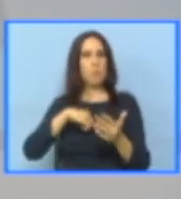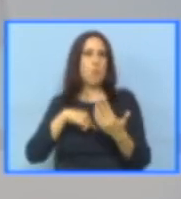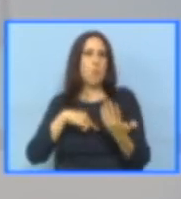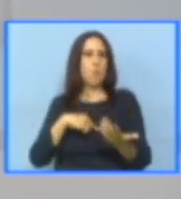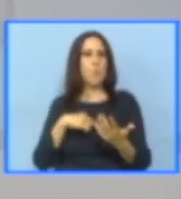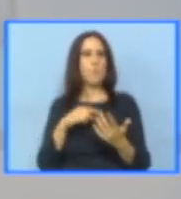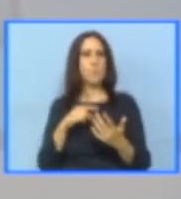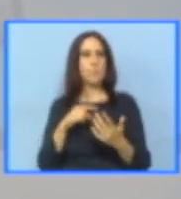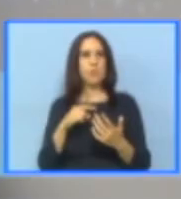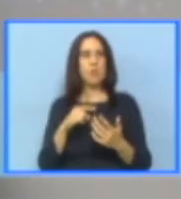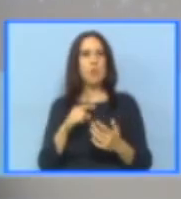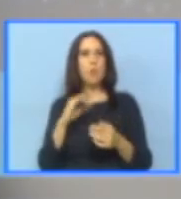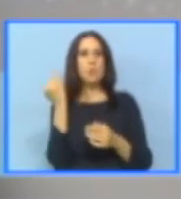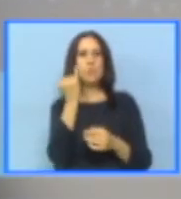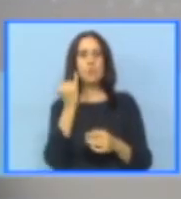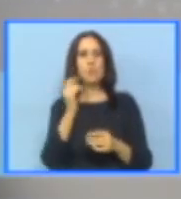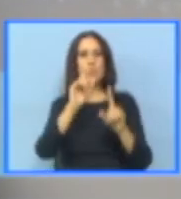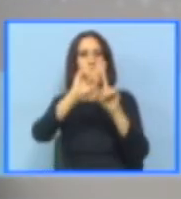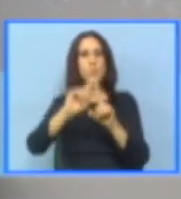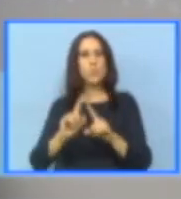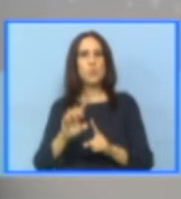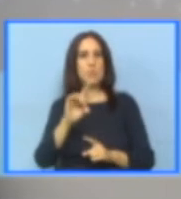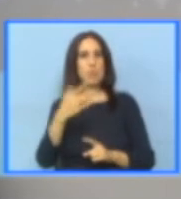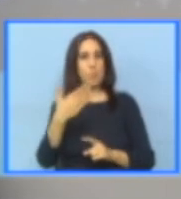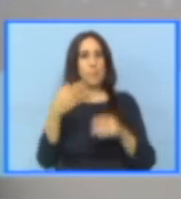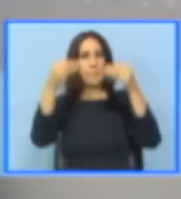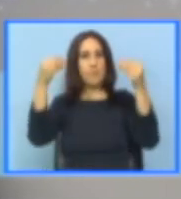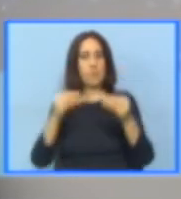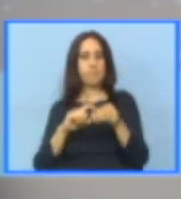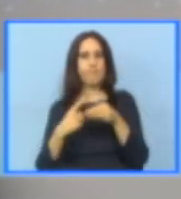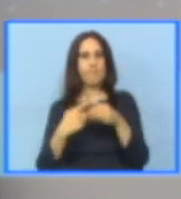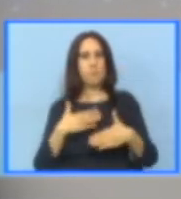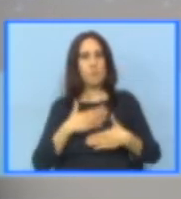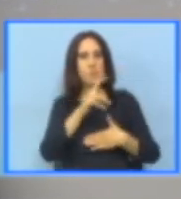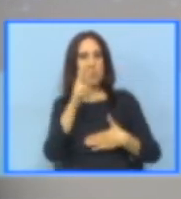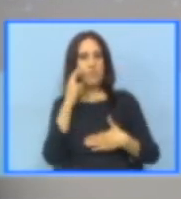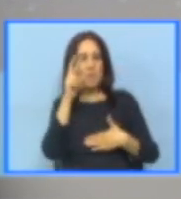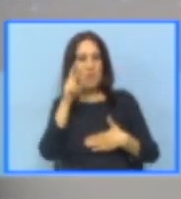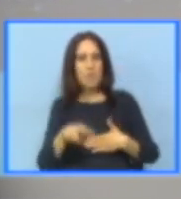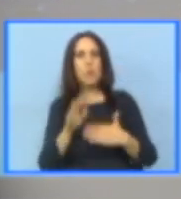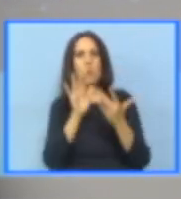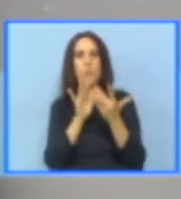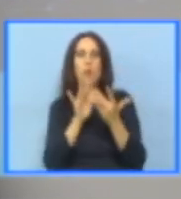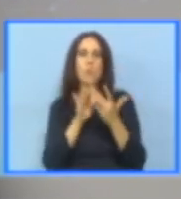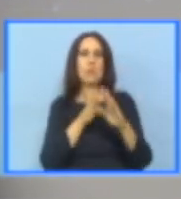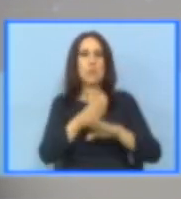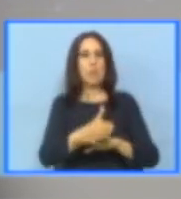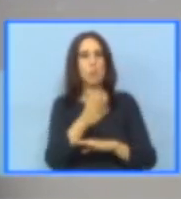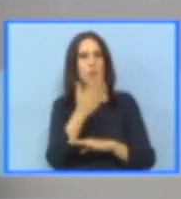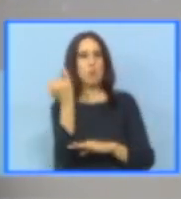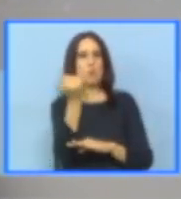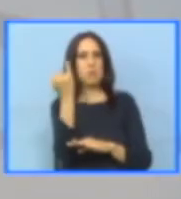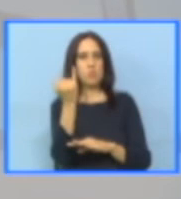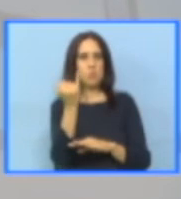ver os contactos das 61 organizações que fazem parte da plataforma de voluntariado missionário e entrar diretamente em contacto com as